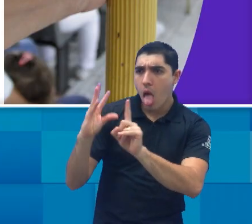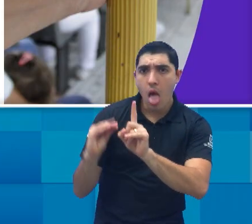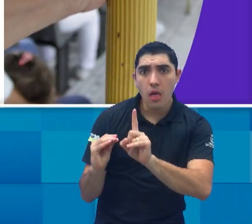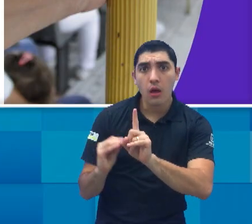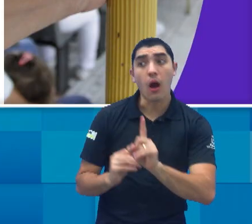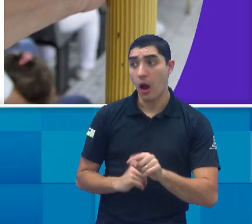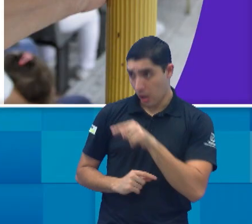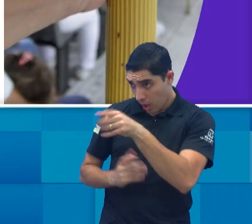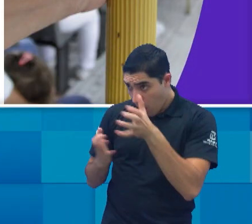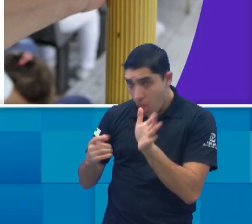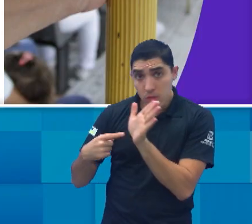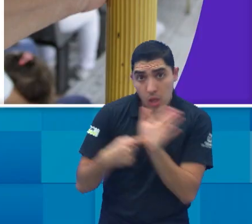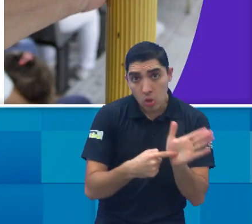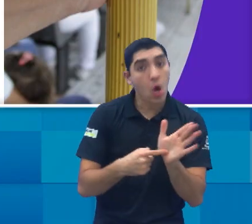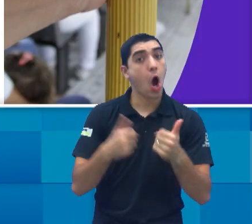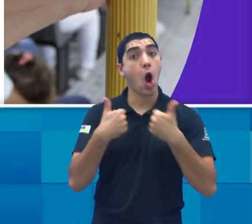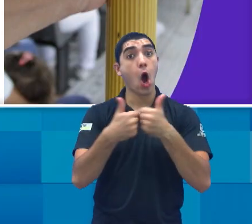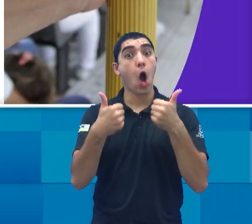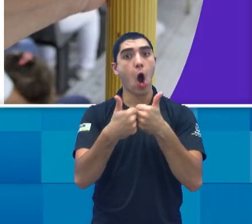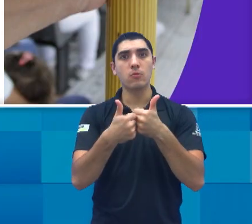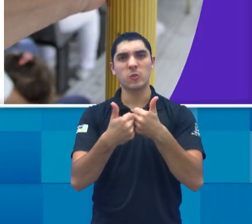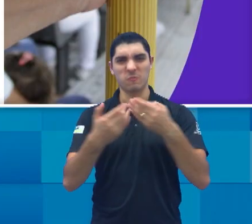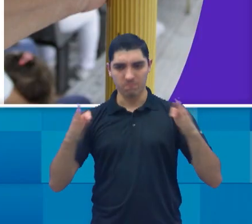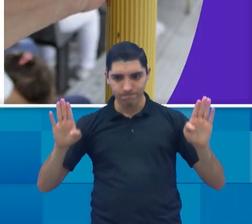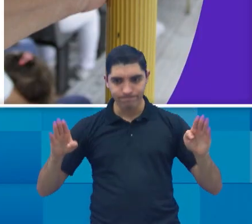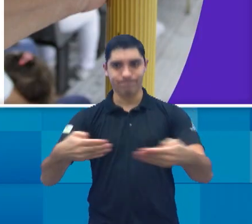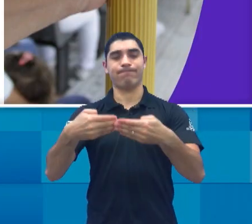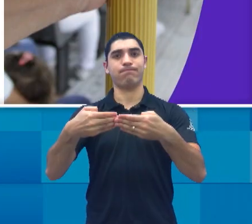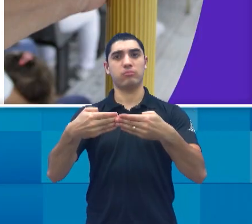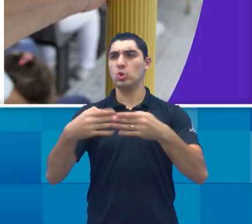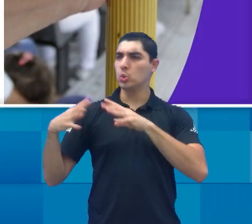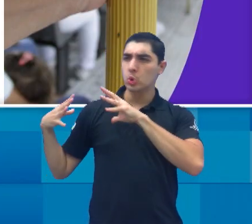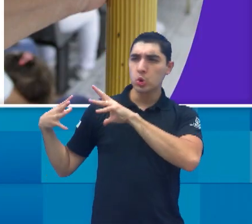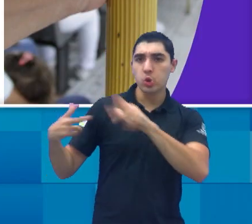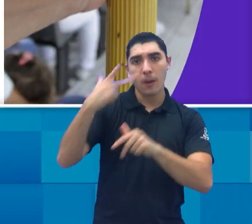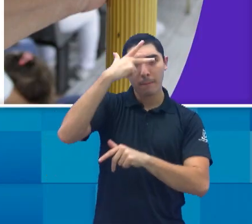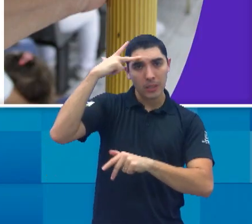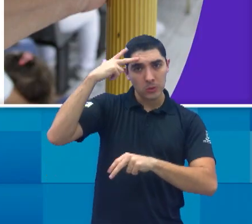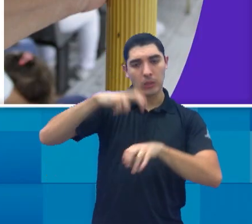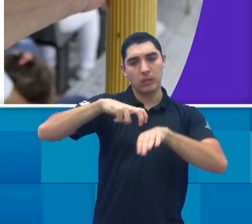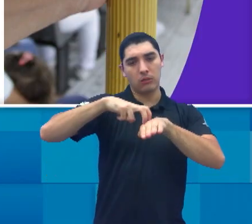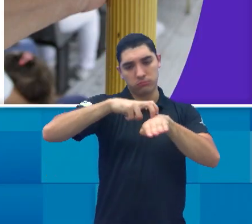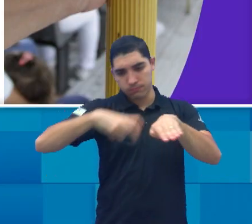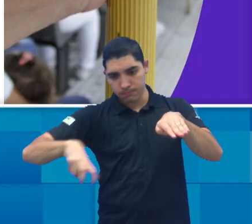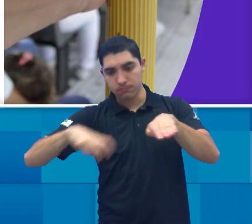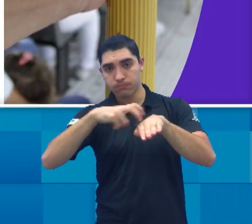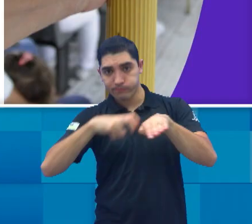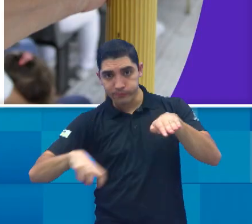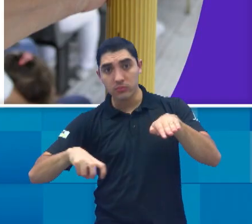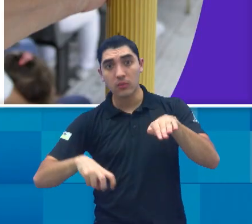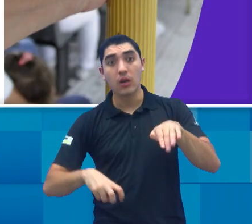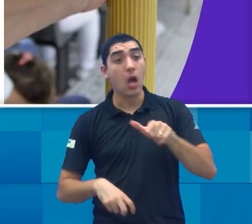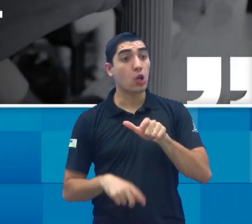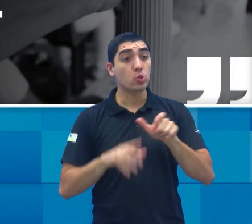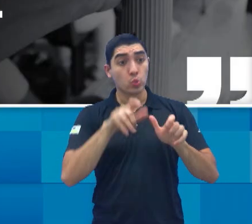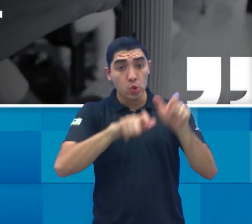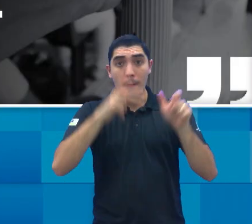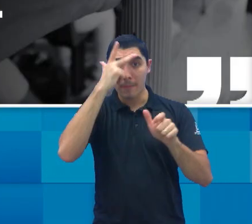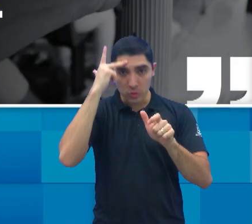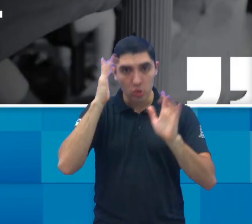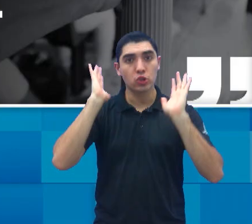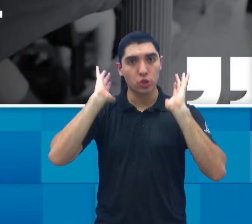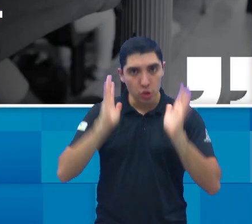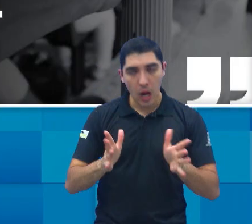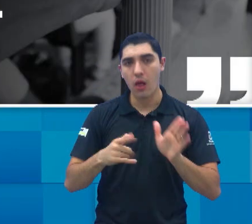a polícia. Fechou o ônibus e fez todo mundo descer, e quem quis ajudar ela foram para a delegacia. Pode